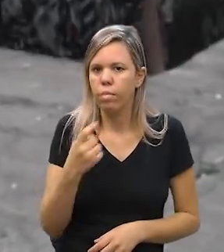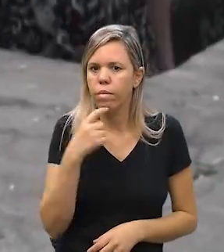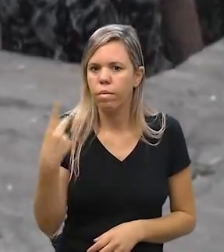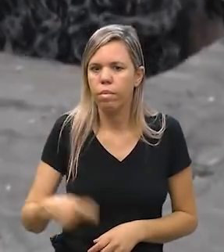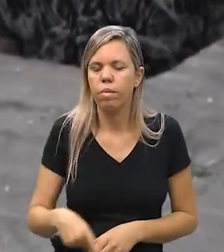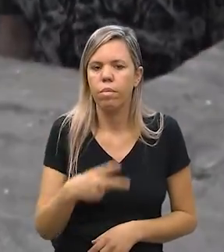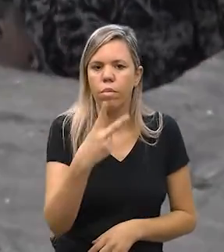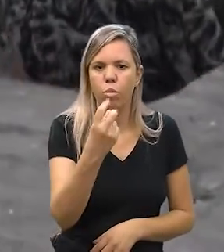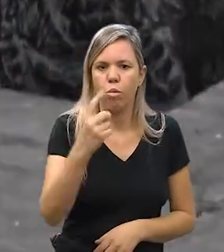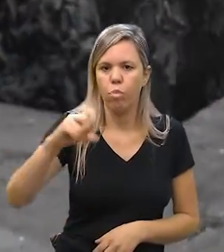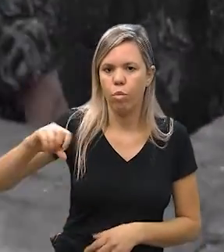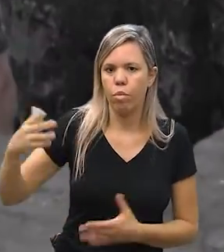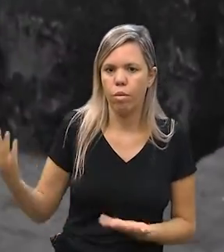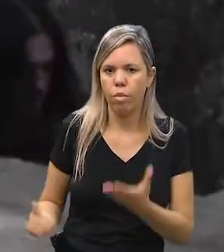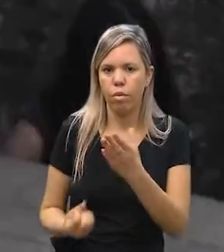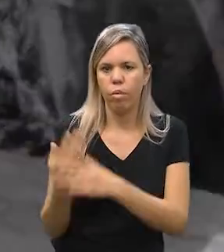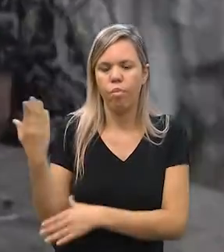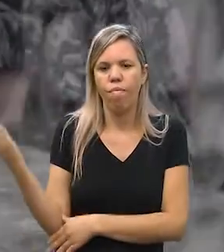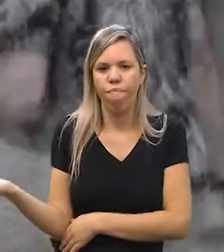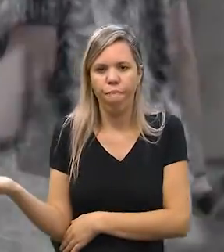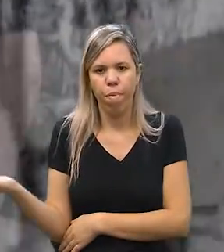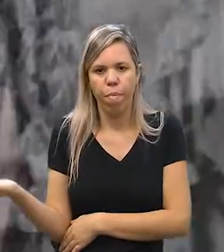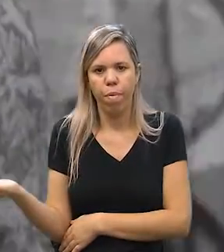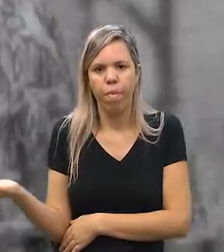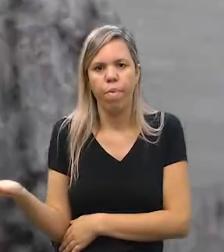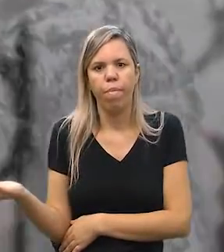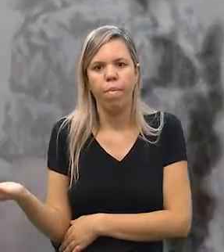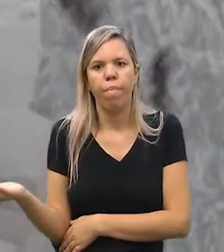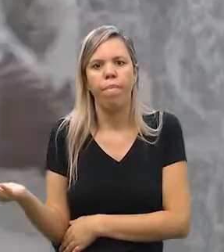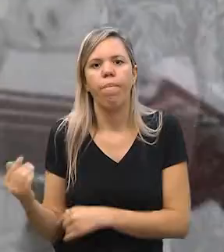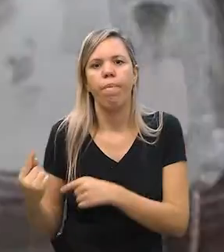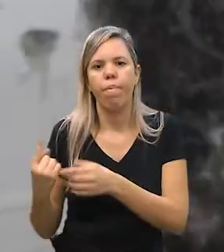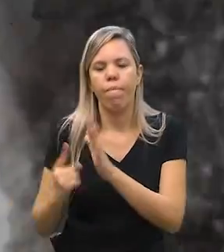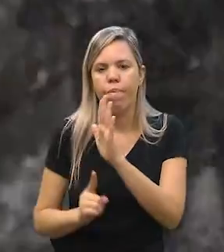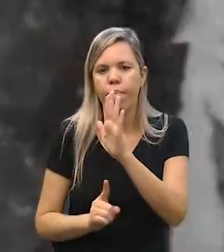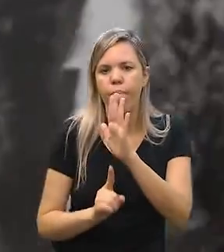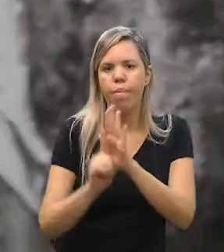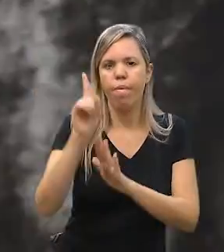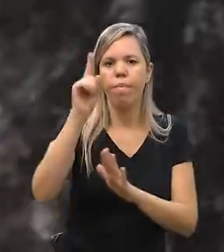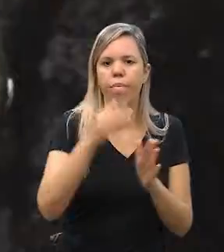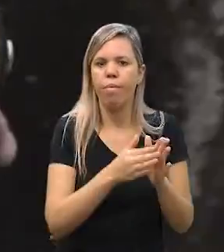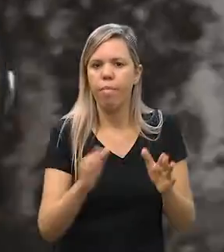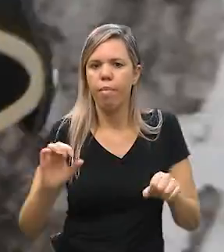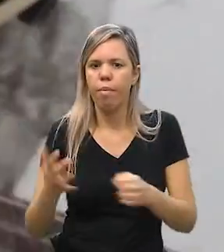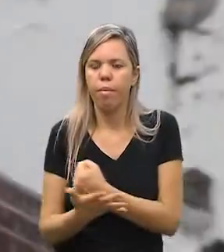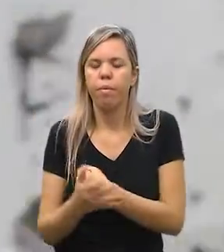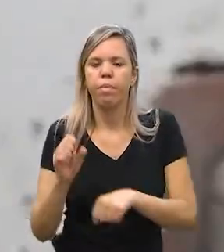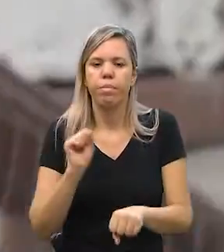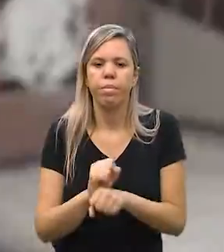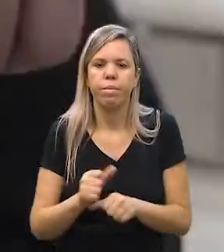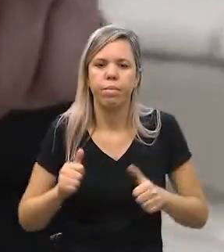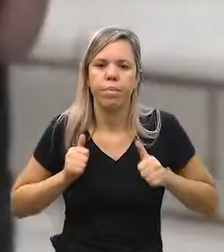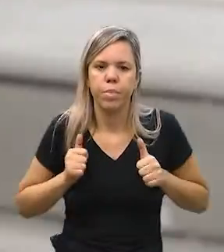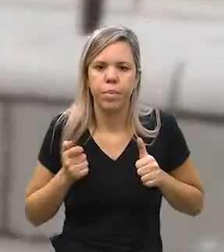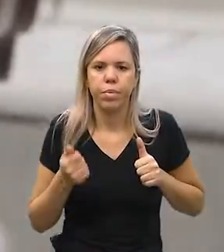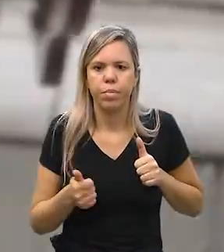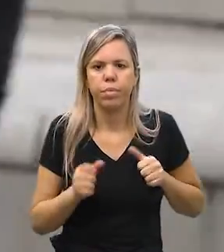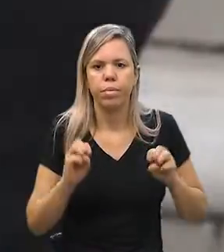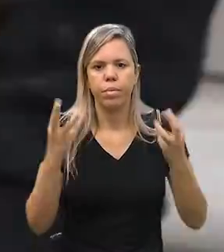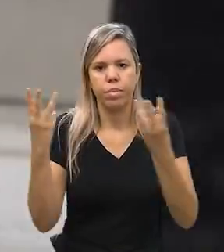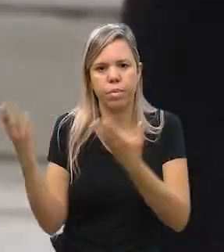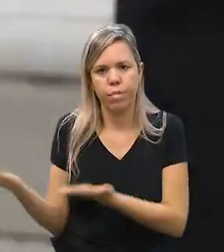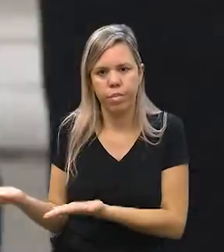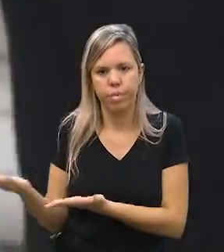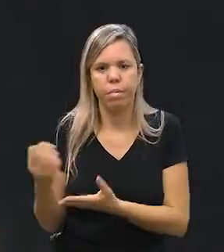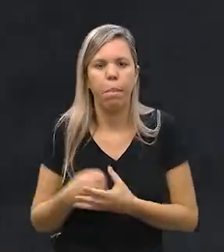em 2019. E eles estavam deslanchando bem na hora que veio a pandemia e eles tiveram que parar um pouco os shows